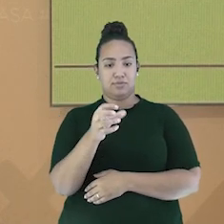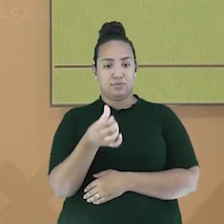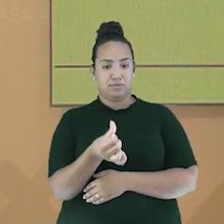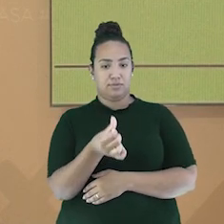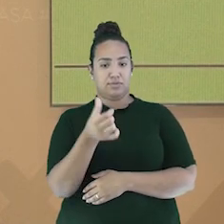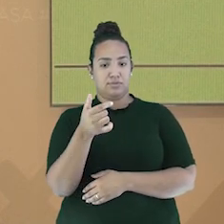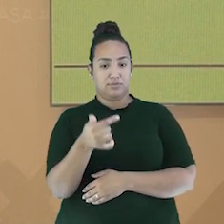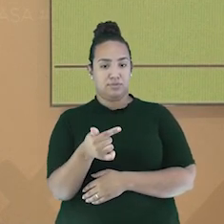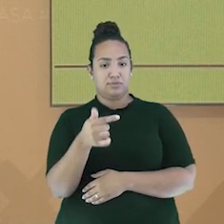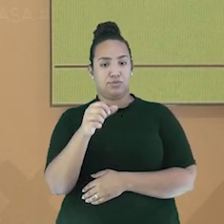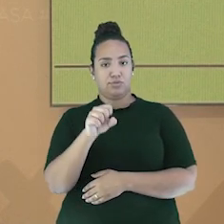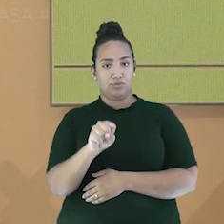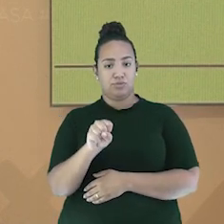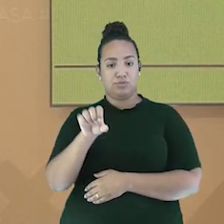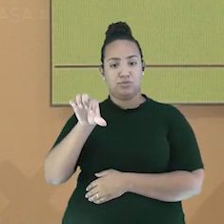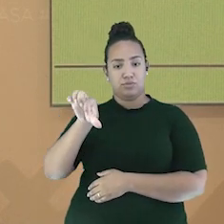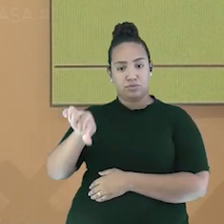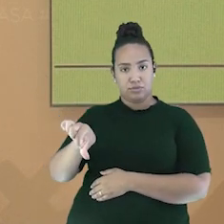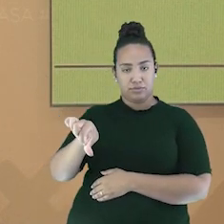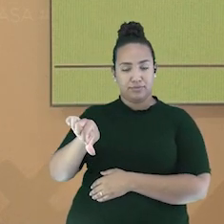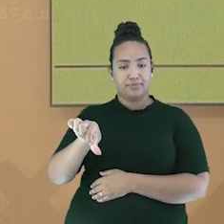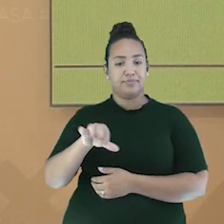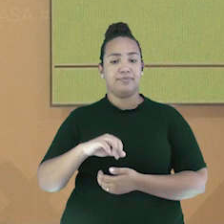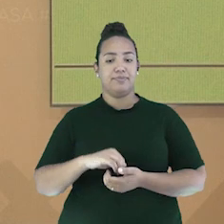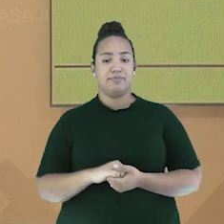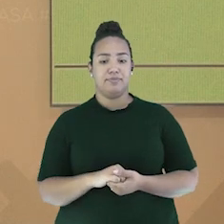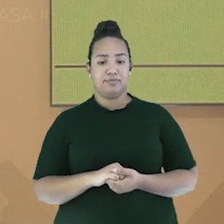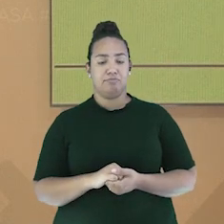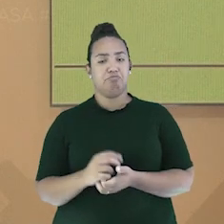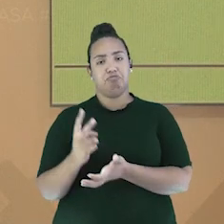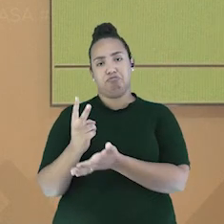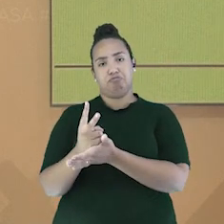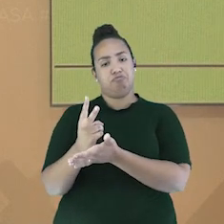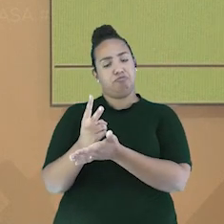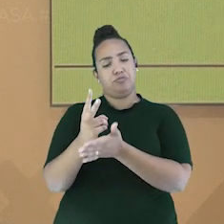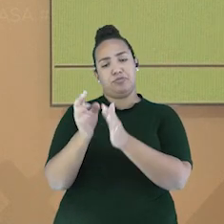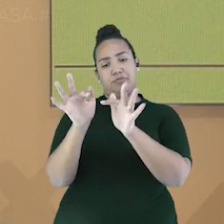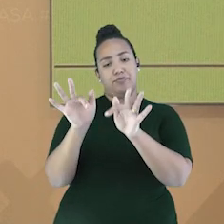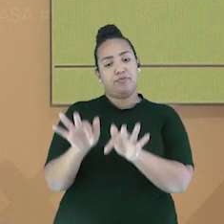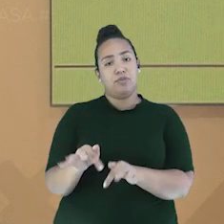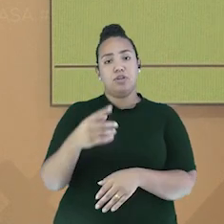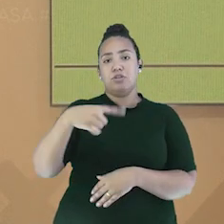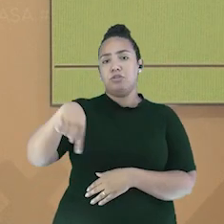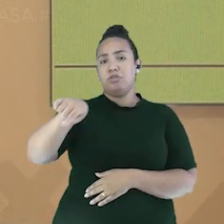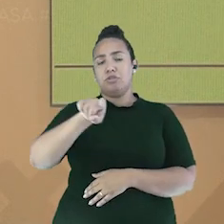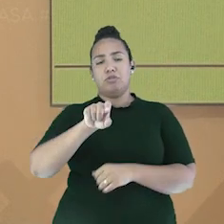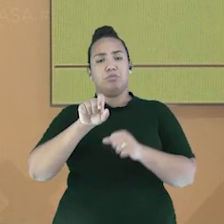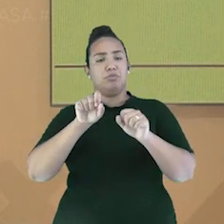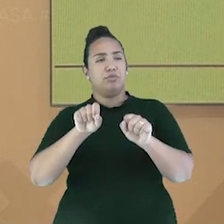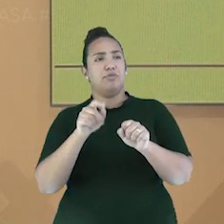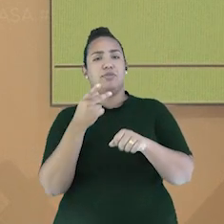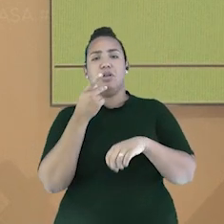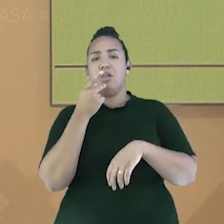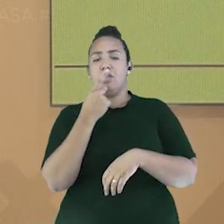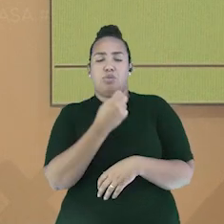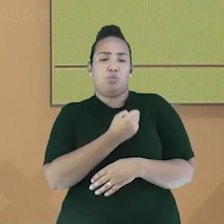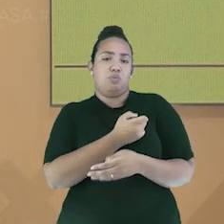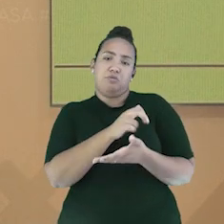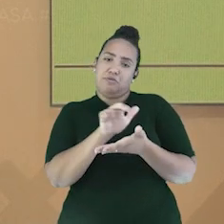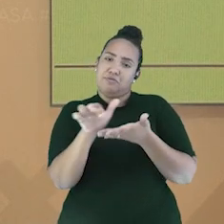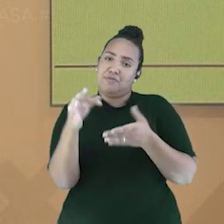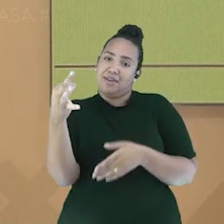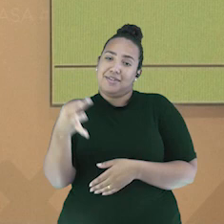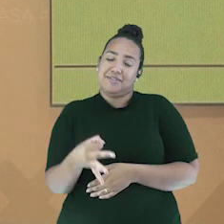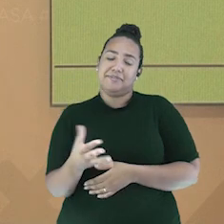6 7 8 9 e nós poderíamos agora e falando todos os outros números não é mesmo